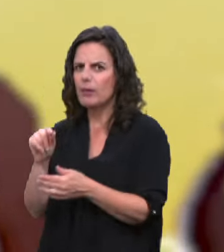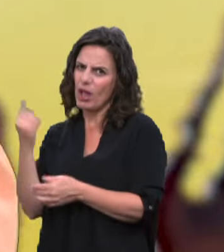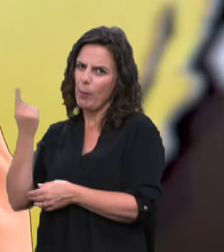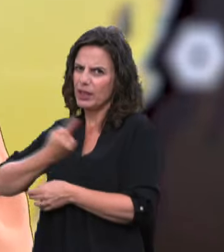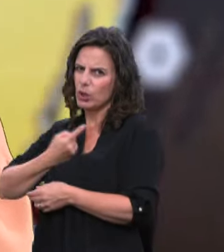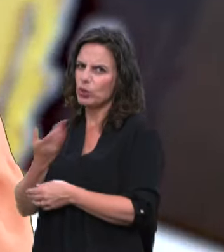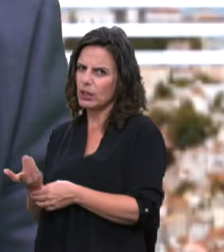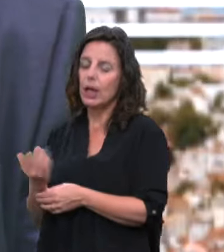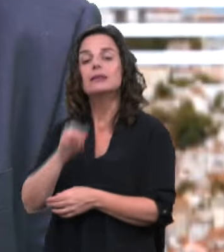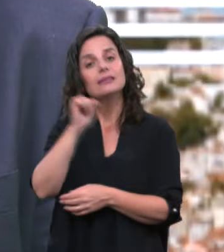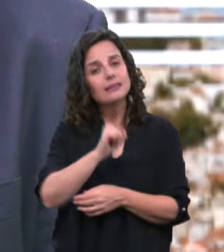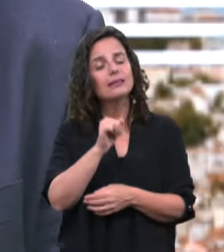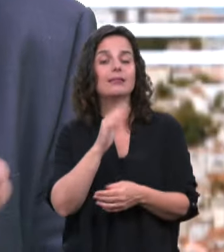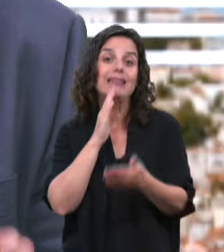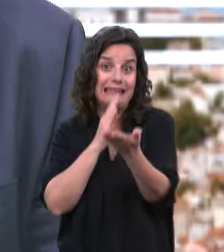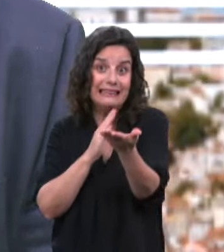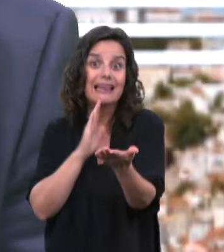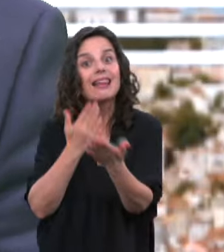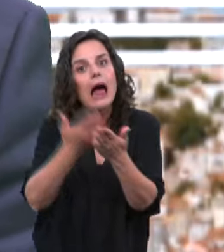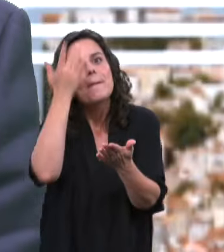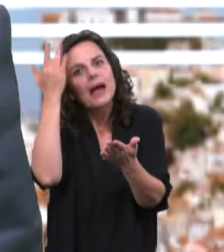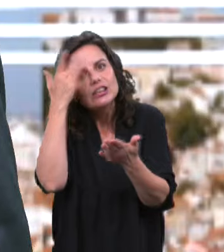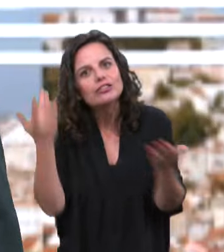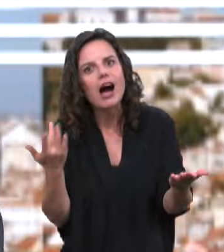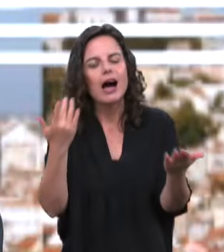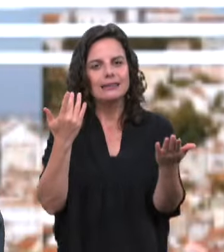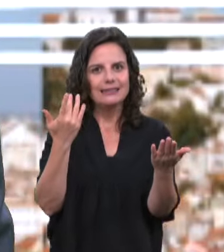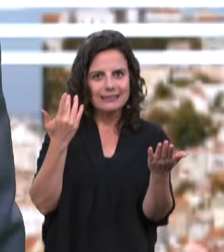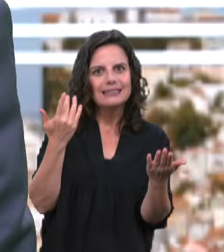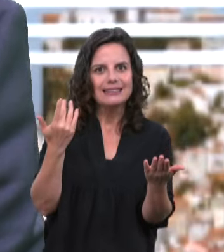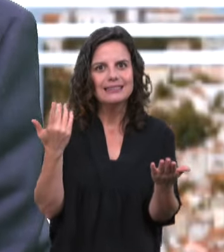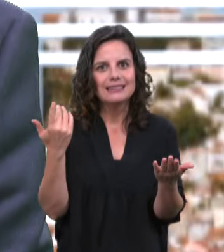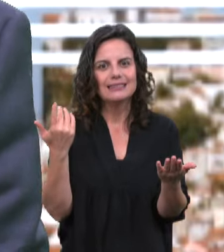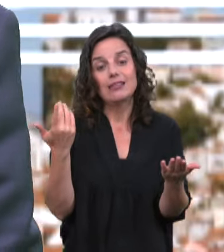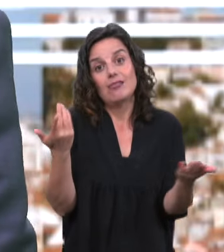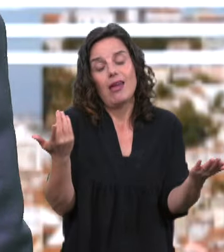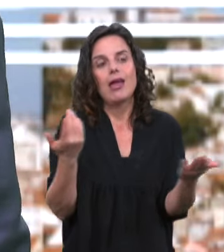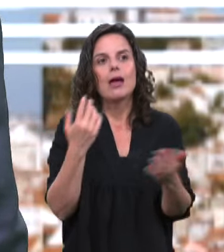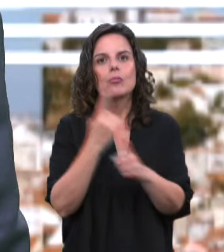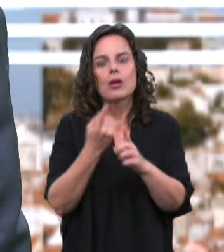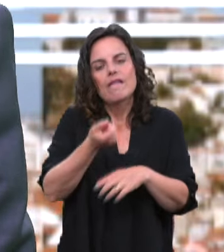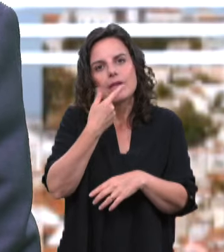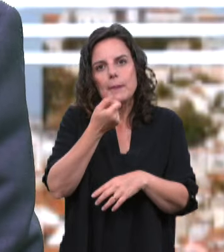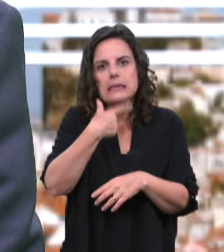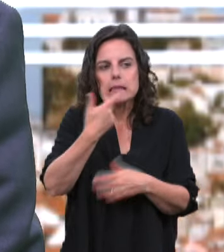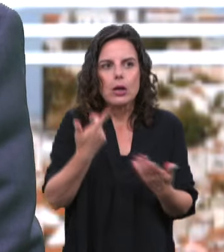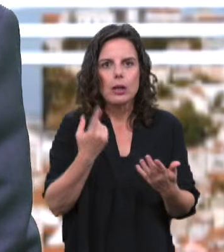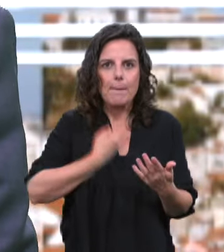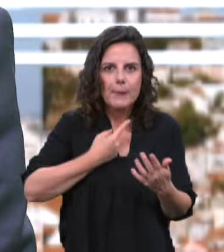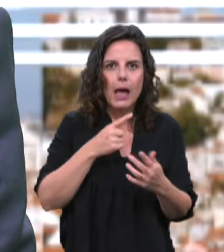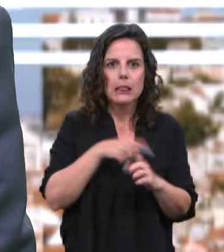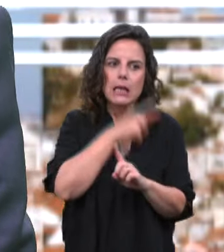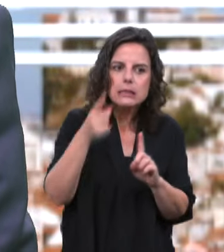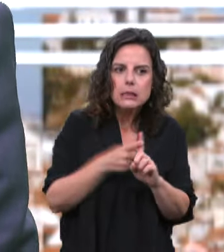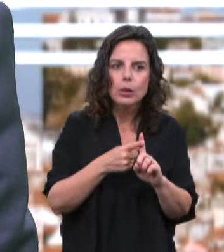processo de obrigatoriedade. Até no processo de facilitar essa obrigação que os farmacêuticos têm de fazer os tais ciclos